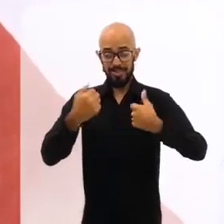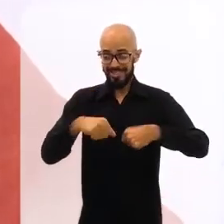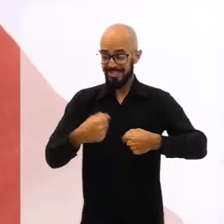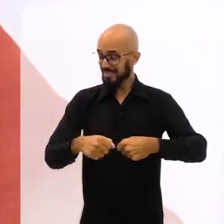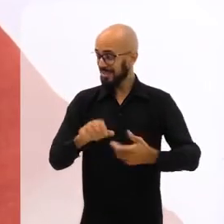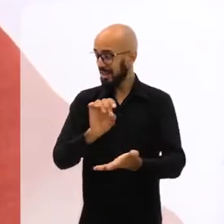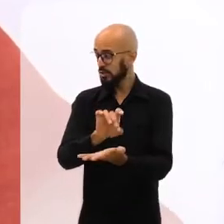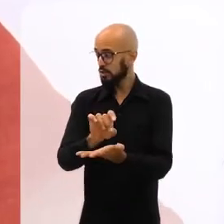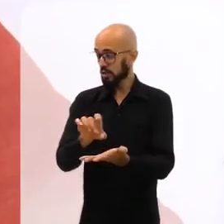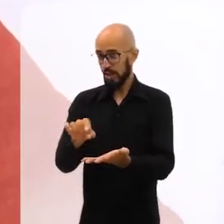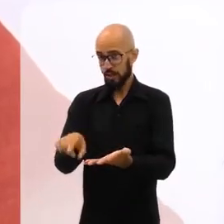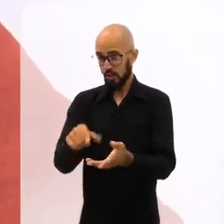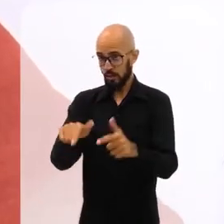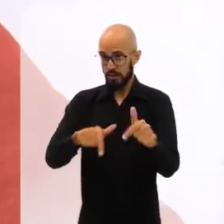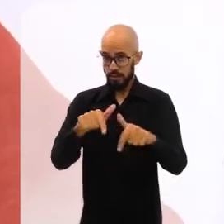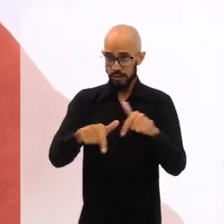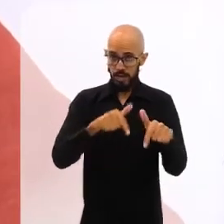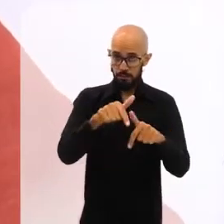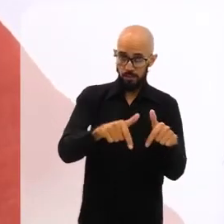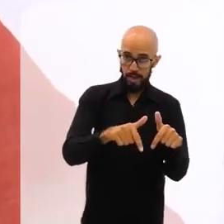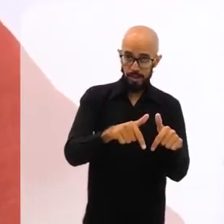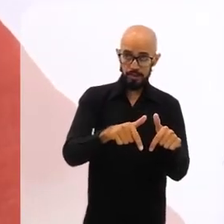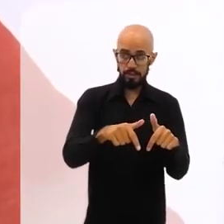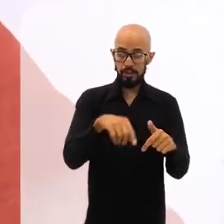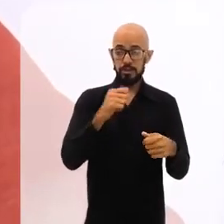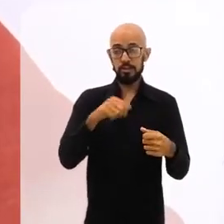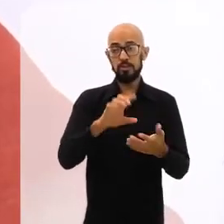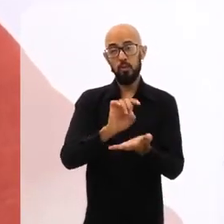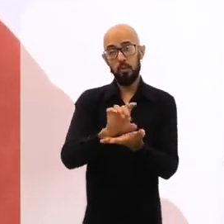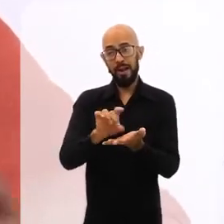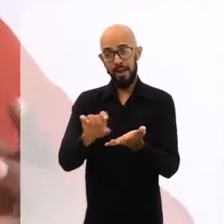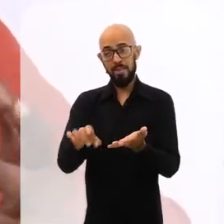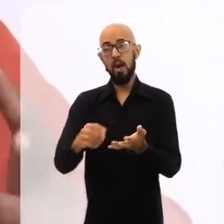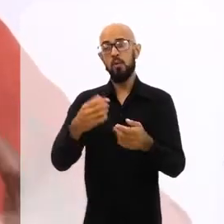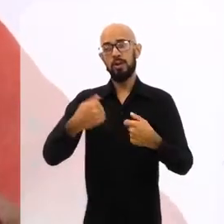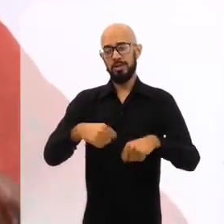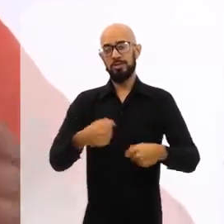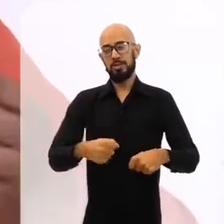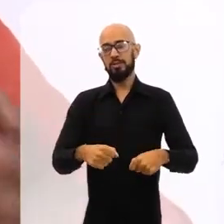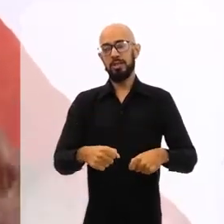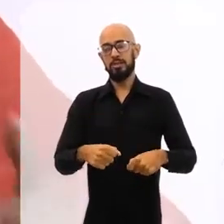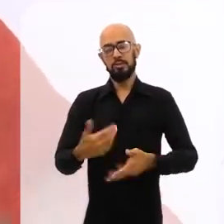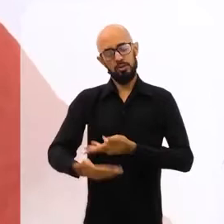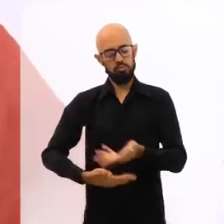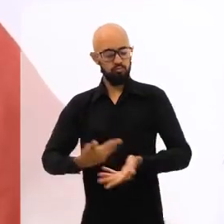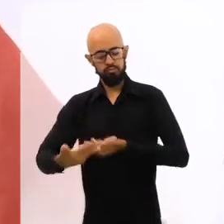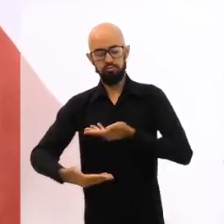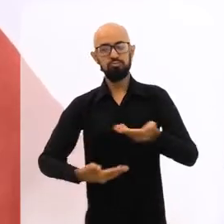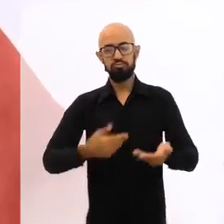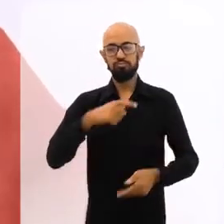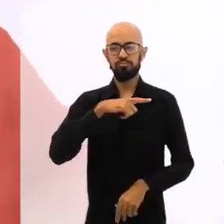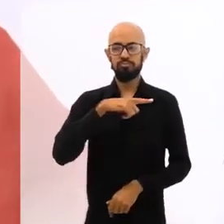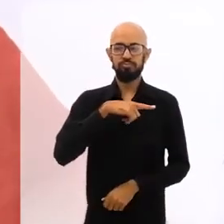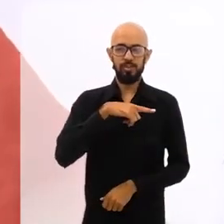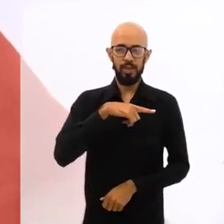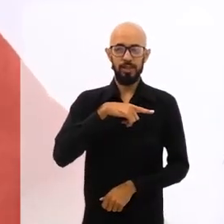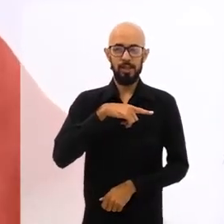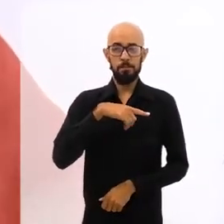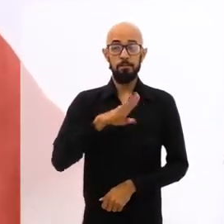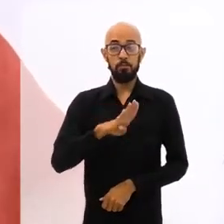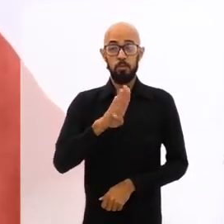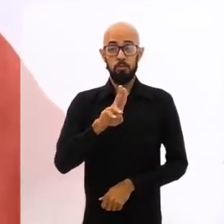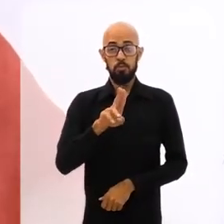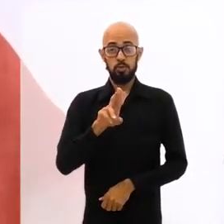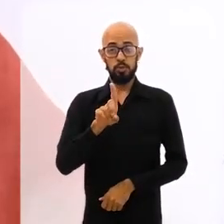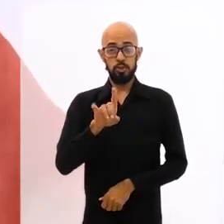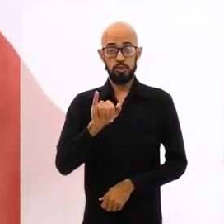suas necessidades. Então ele trabalha em cima da necessidade de cada um. Então se ajudam mutuamente. Então veja só, o